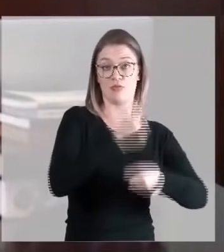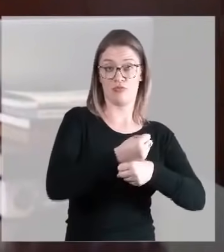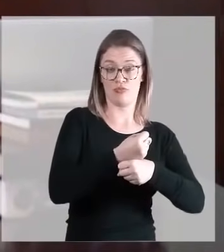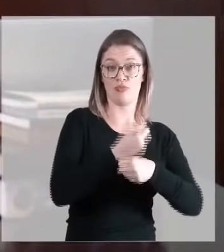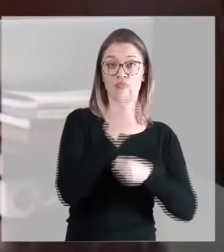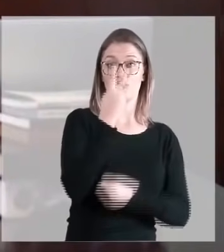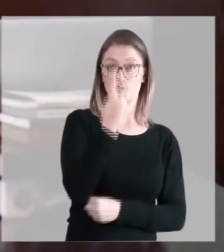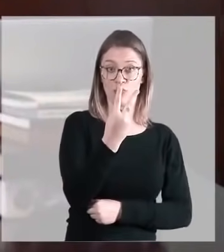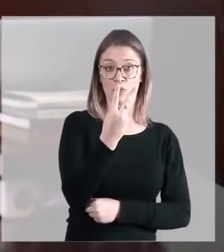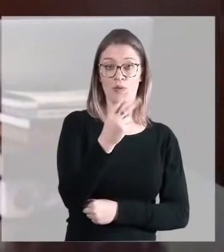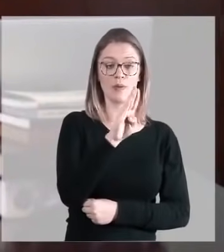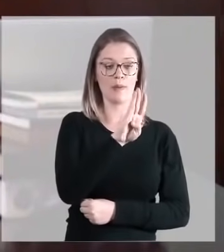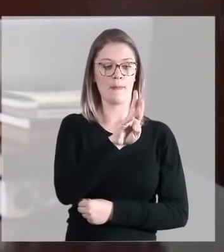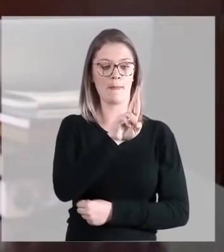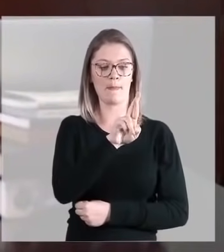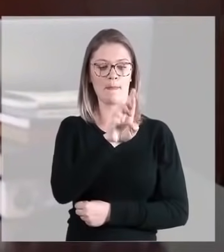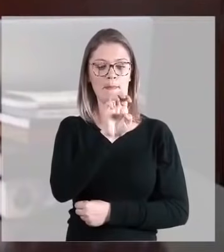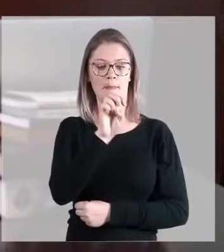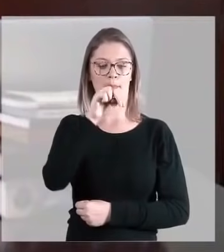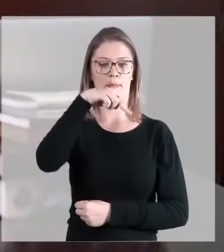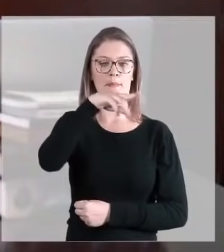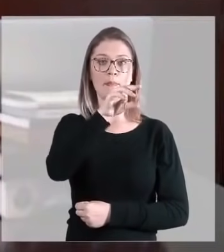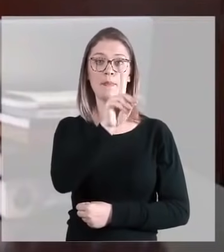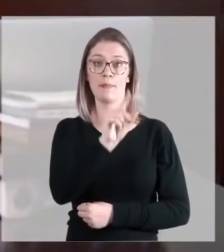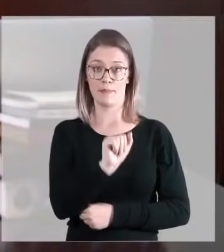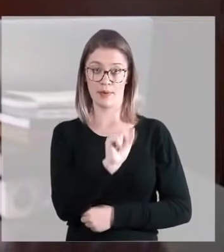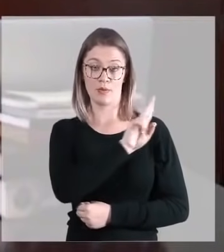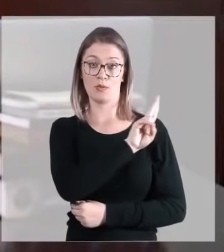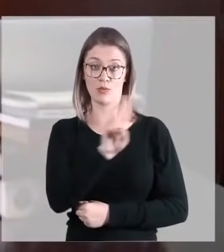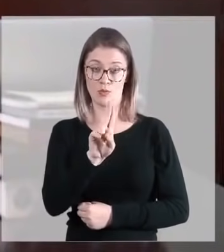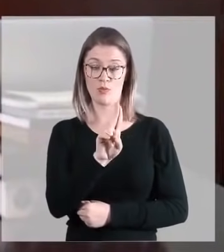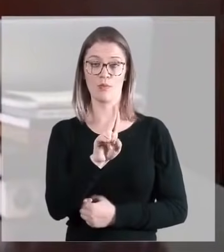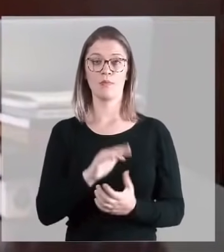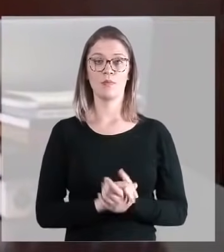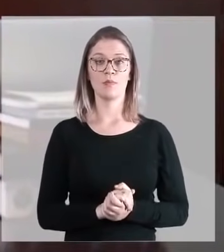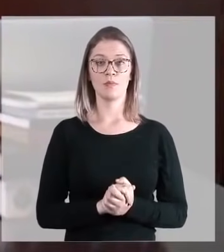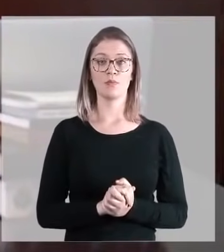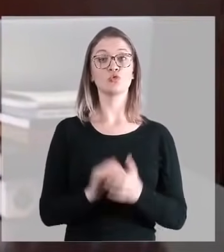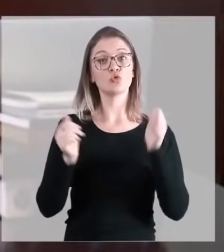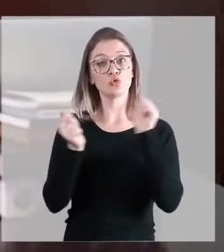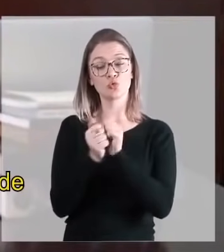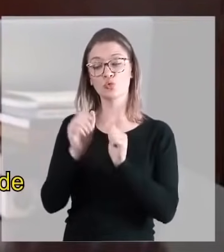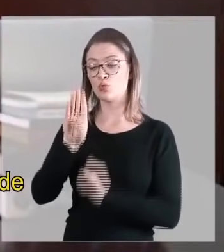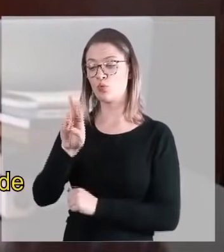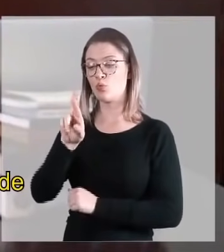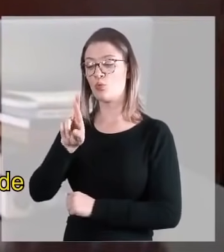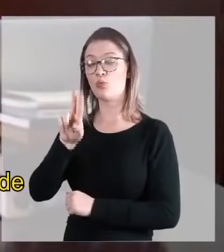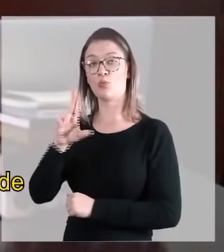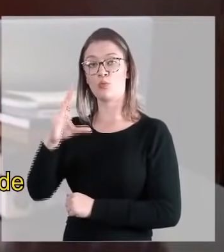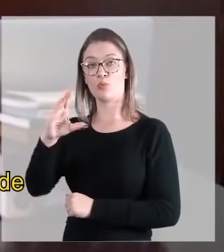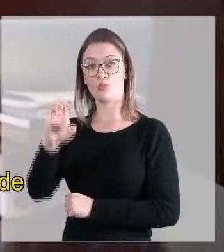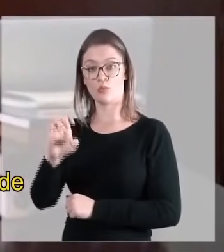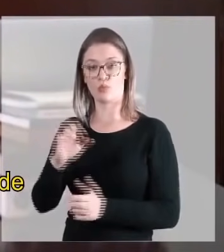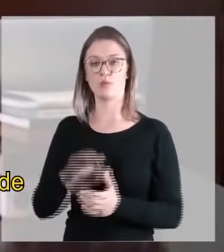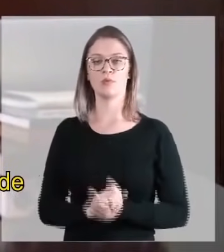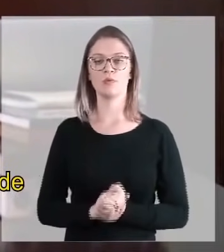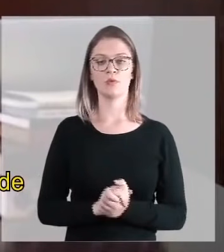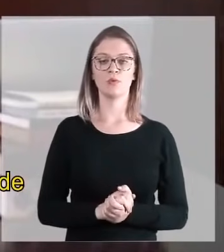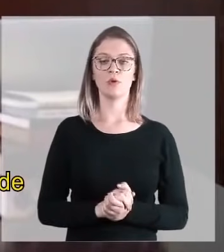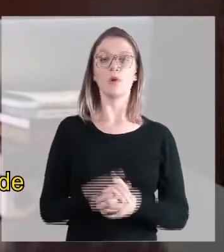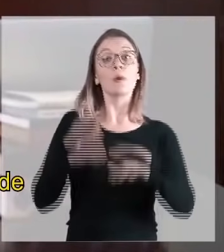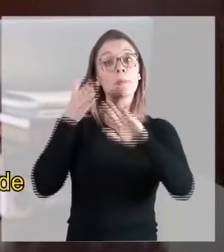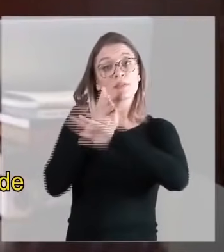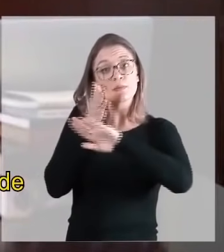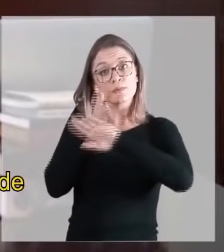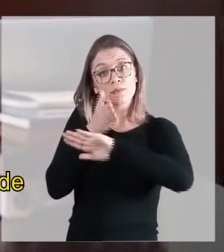chamar Brenda. Esse menino, então, junto com o seu irmão gêmeo, o Bruce, frequentaria com alguma